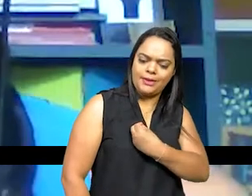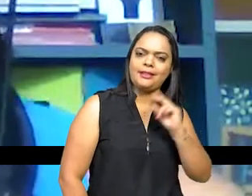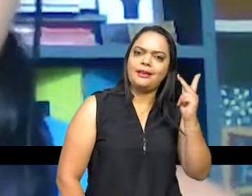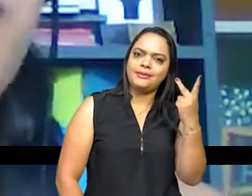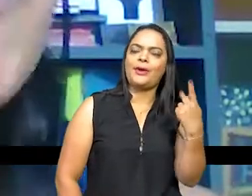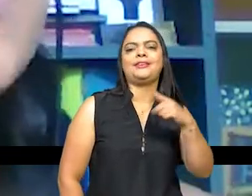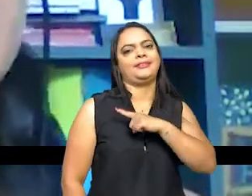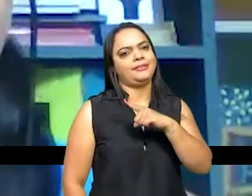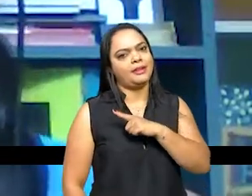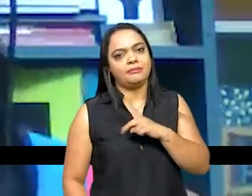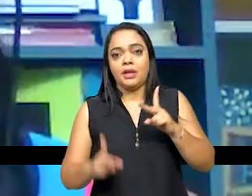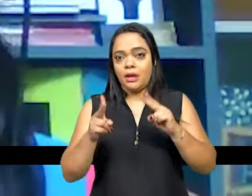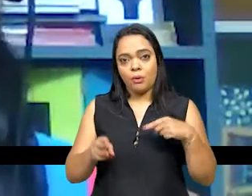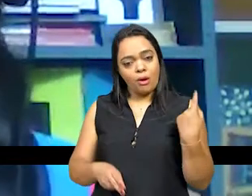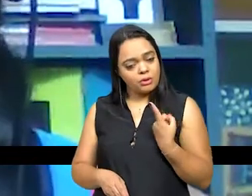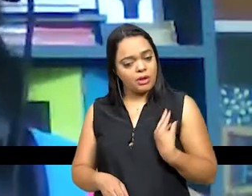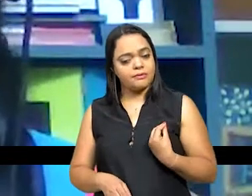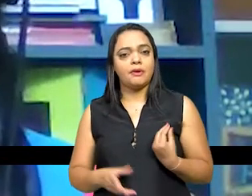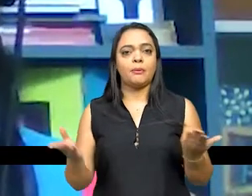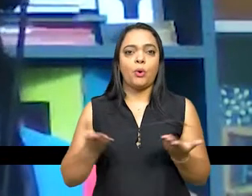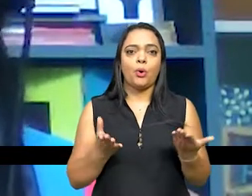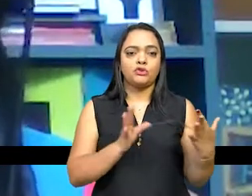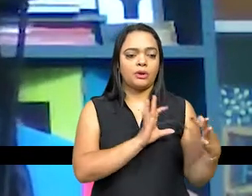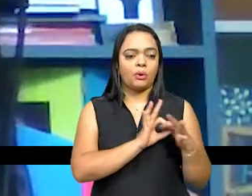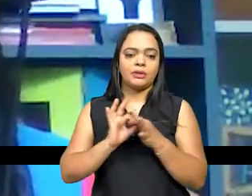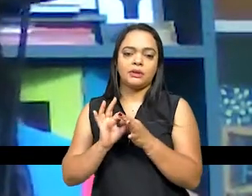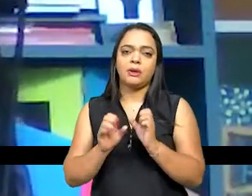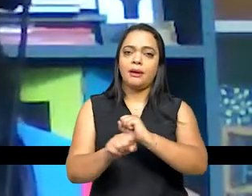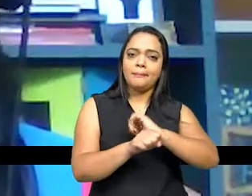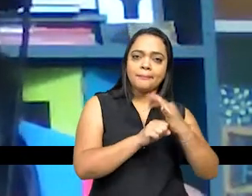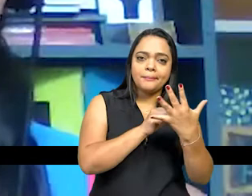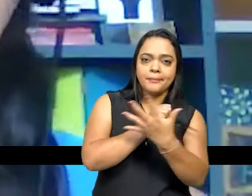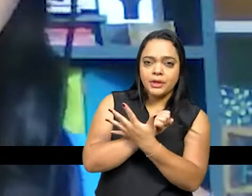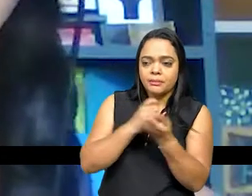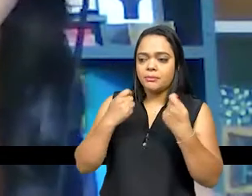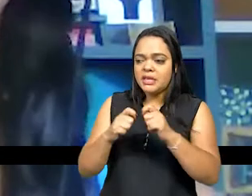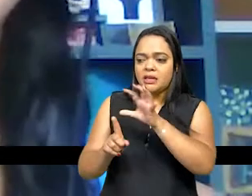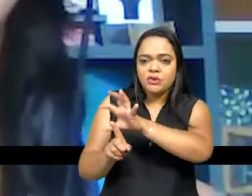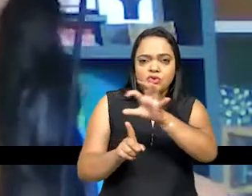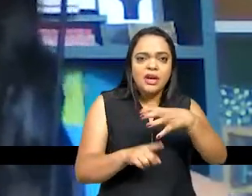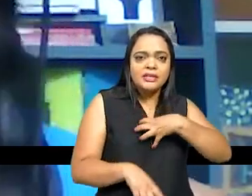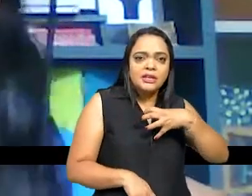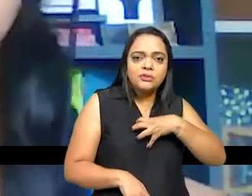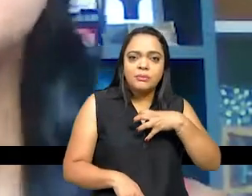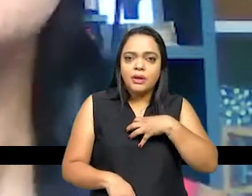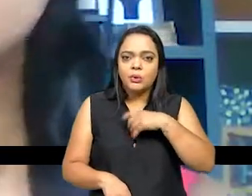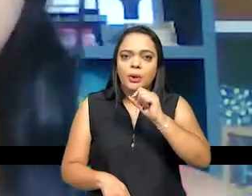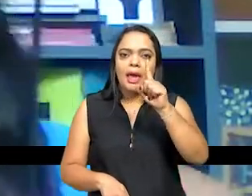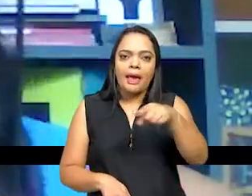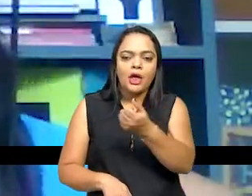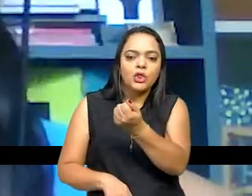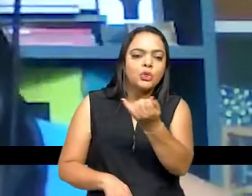linha do que a gente está vivendo agora no contexto de pandemia, né, de tentar sensibilizar a partir do fato de que não são números,